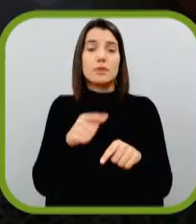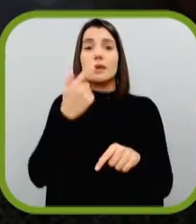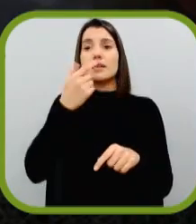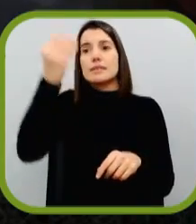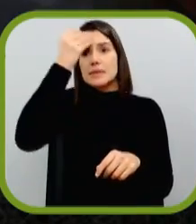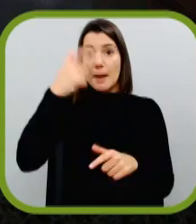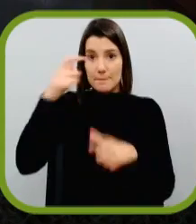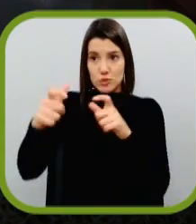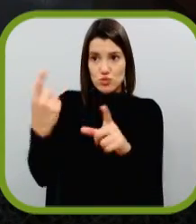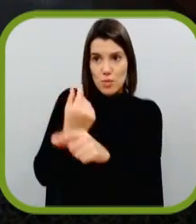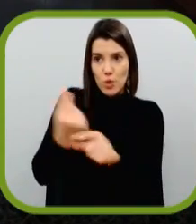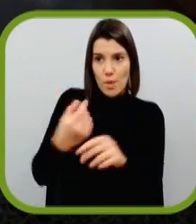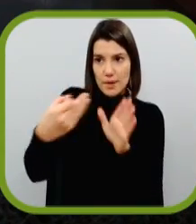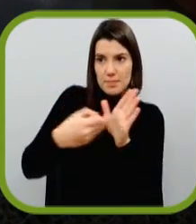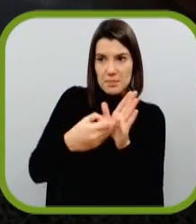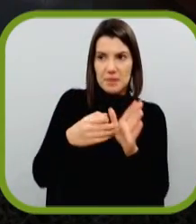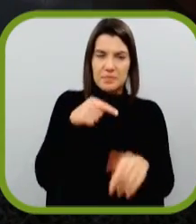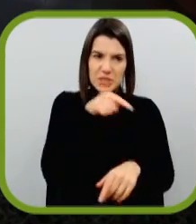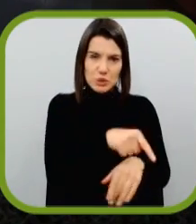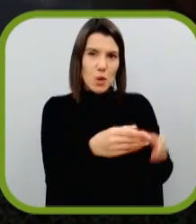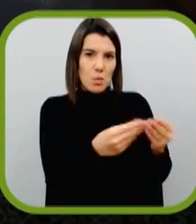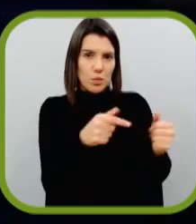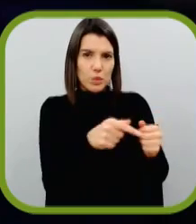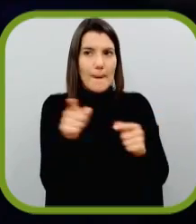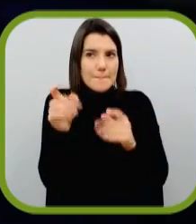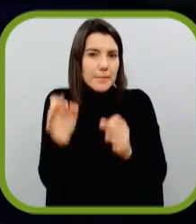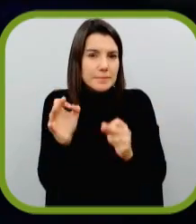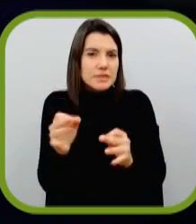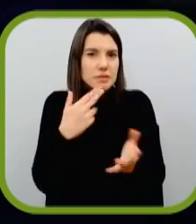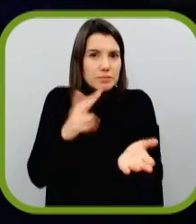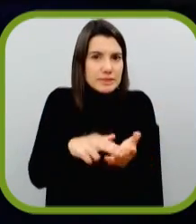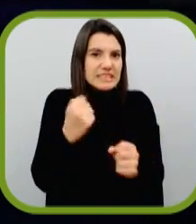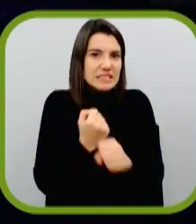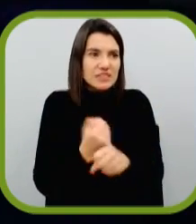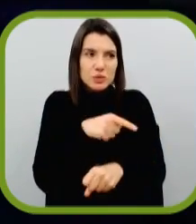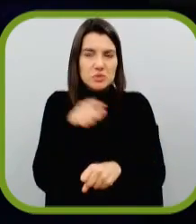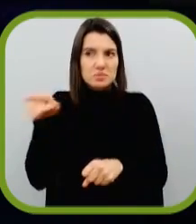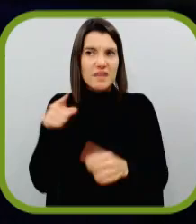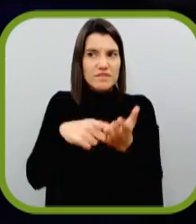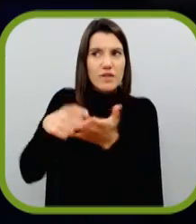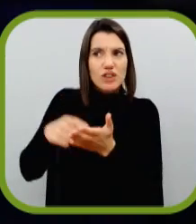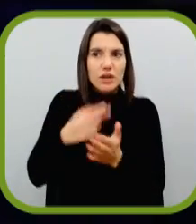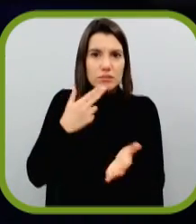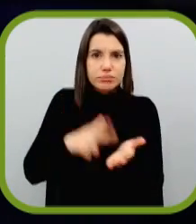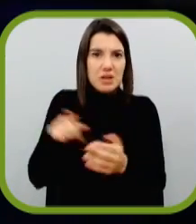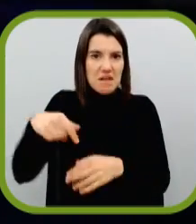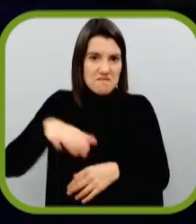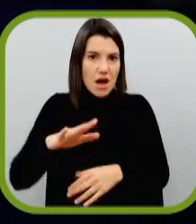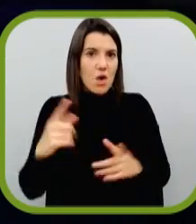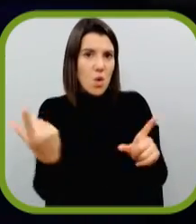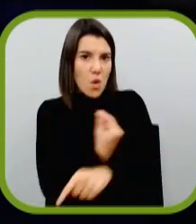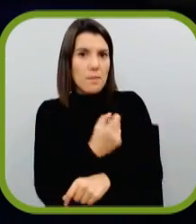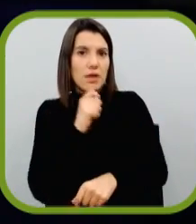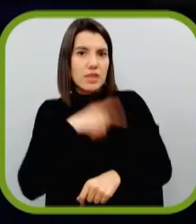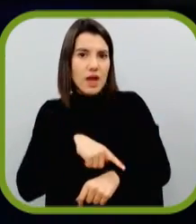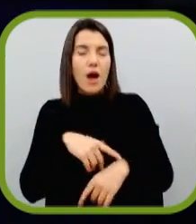se o cliente, o consumidor, precisa mesmo daquele produto ou daquele serviço, se aquele produto ou